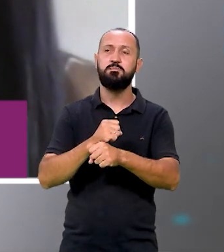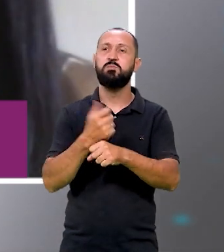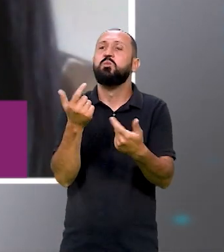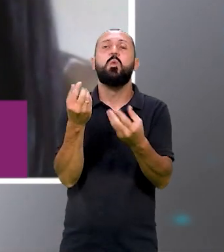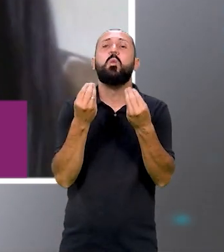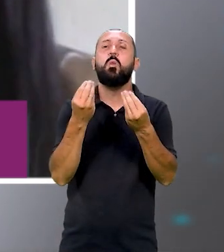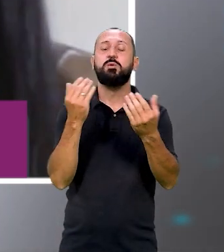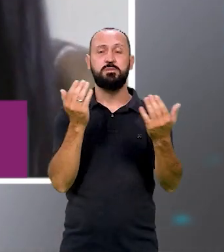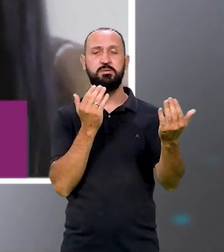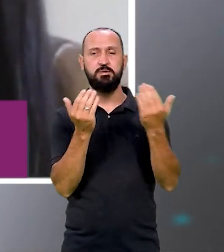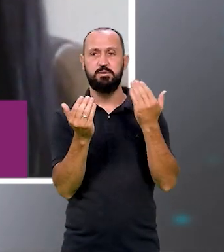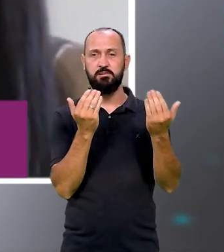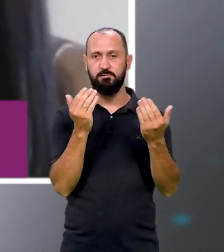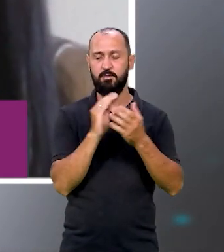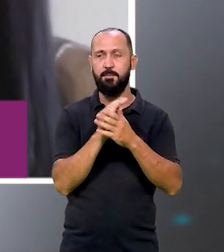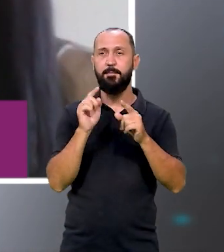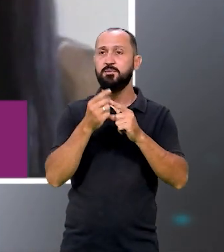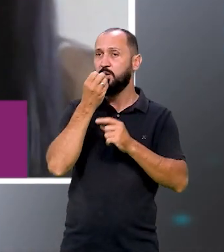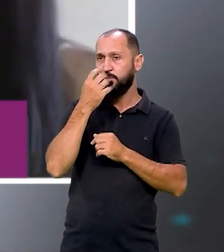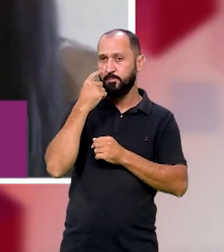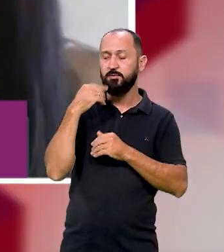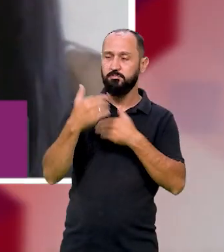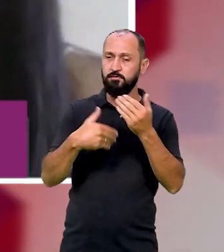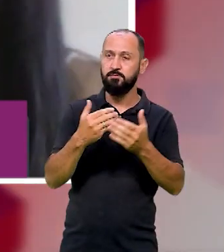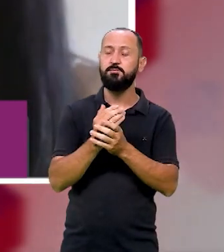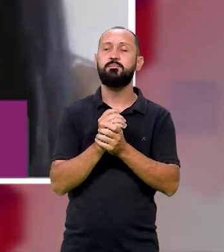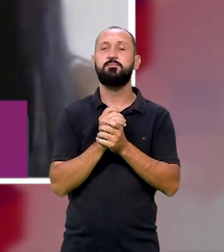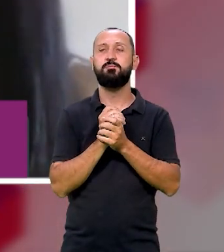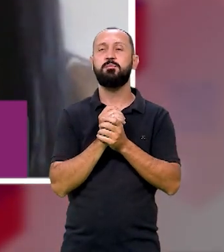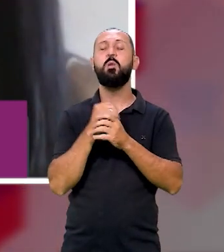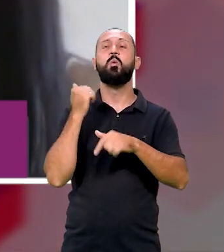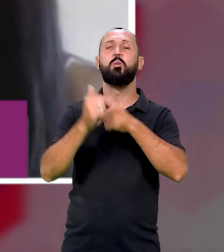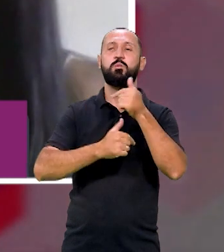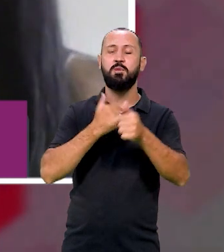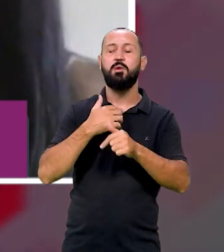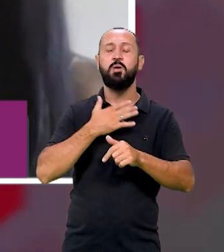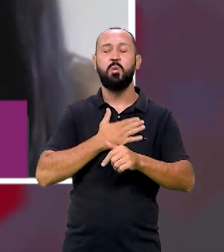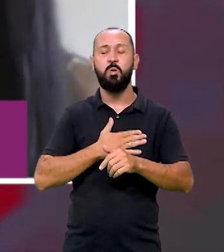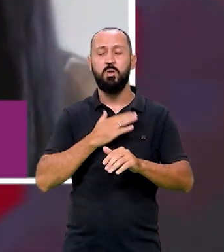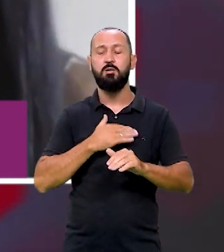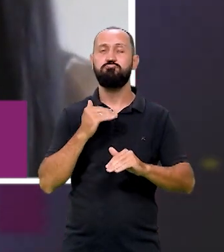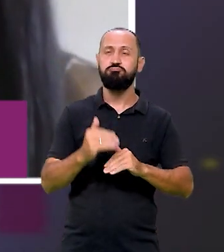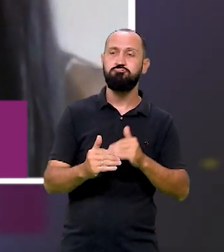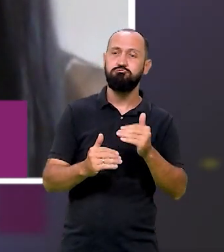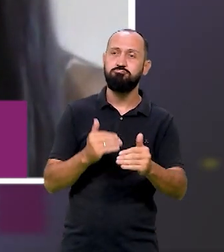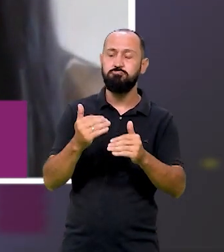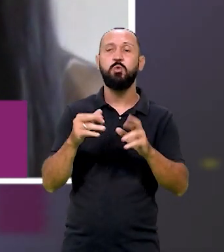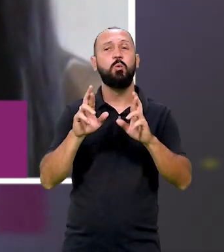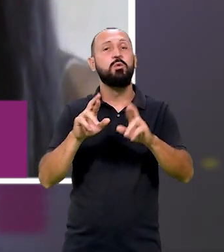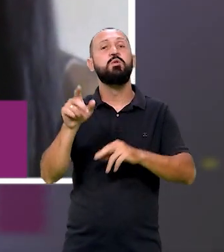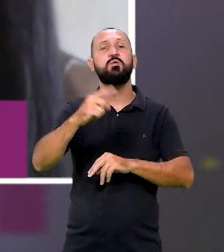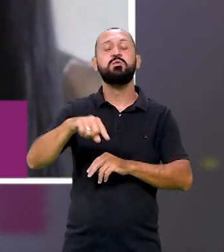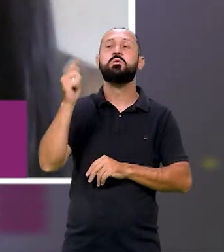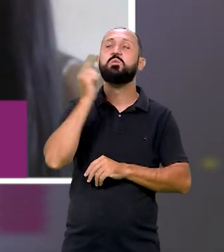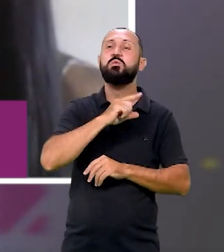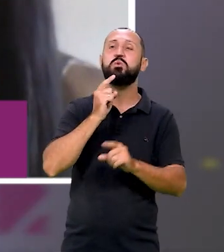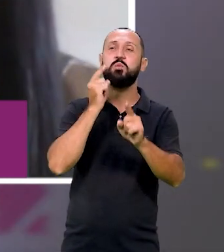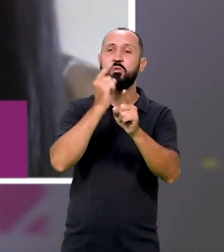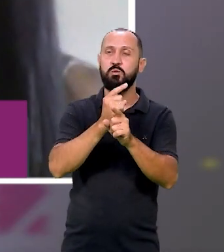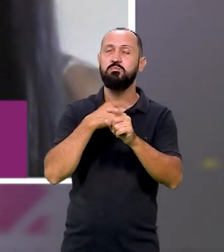e ele estagna. Por isso que muitas pessoas têm tanta dificuldade, aí pode gerar alteração hormonal, na tireoide, a pessoa